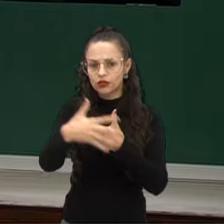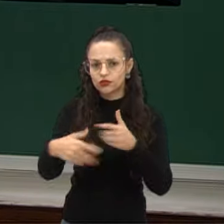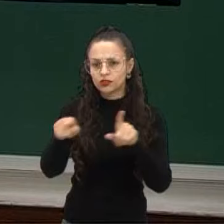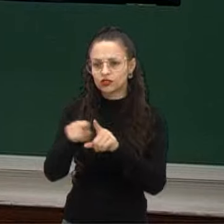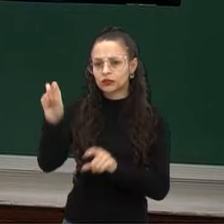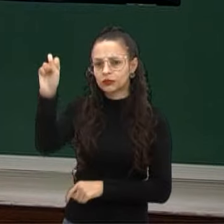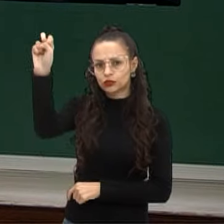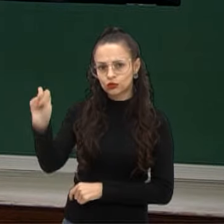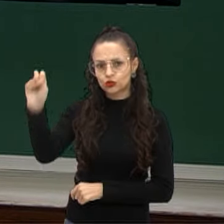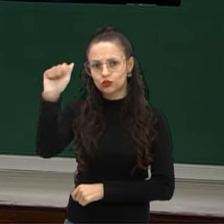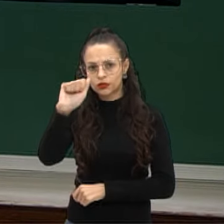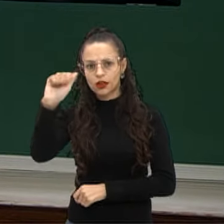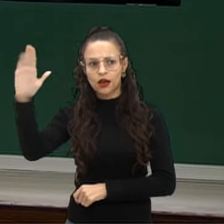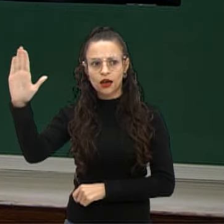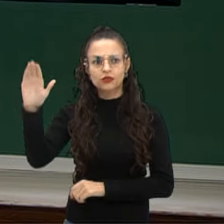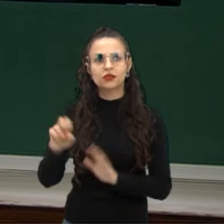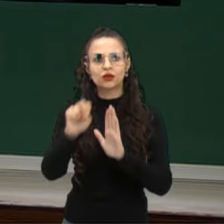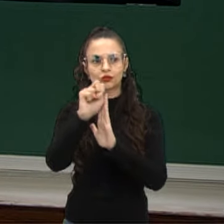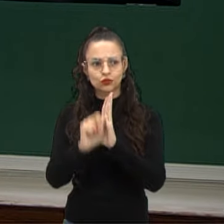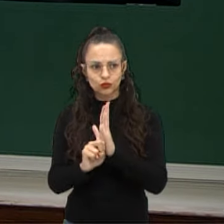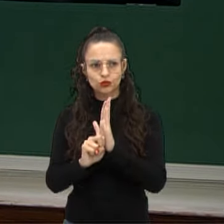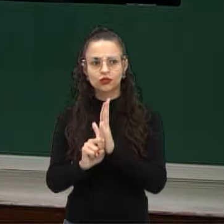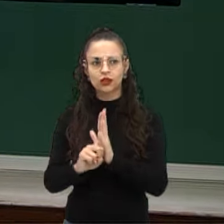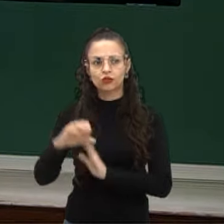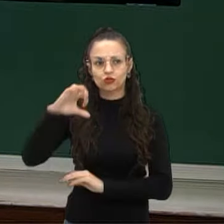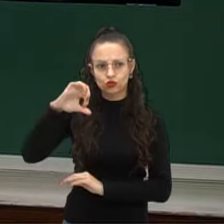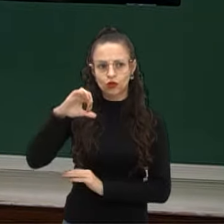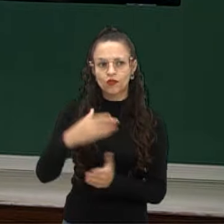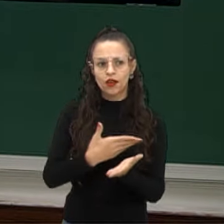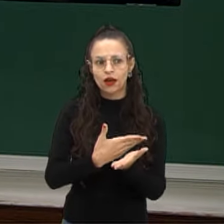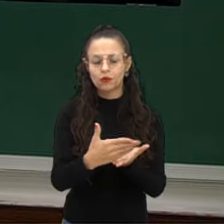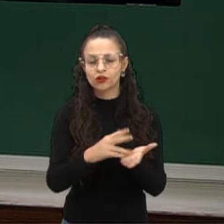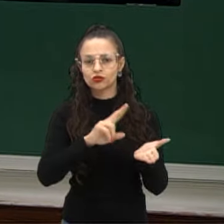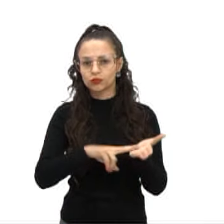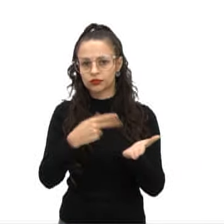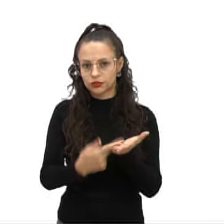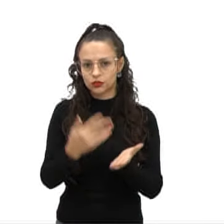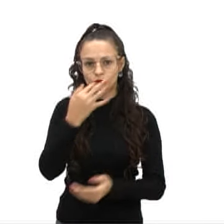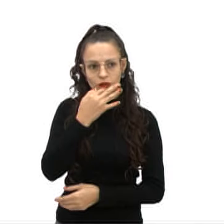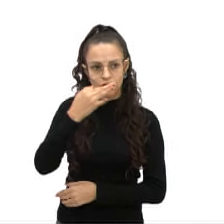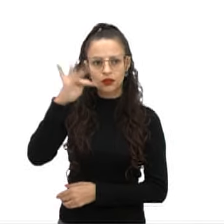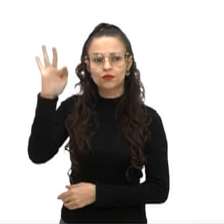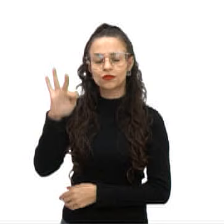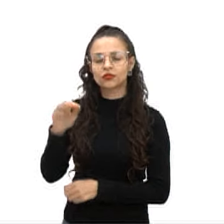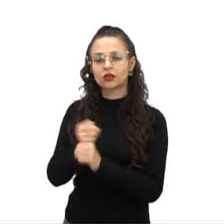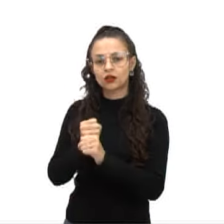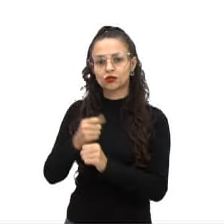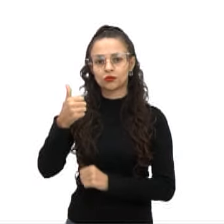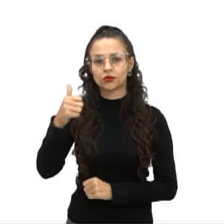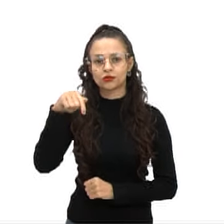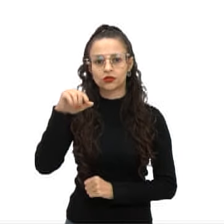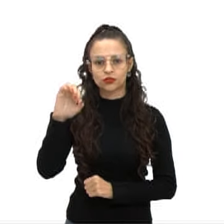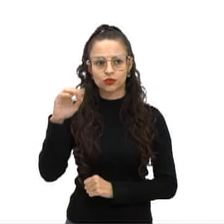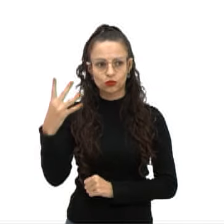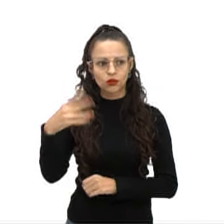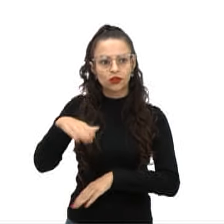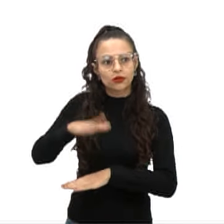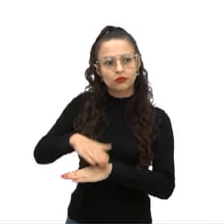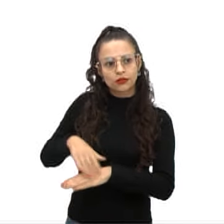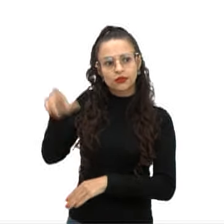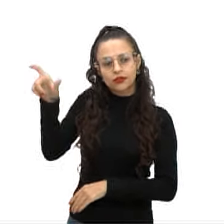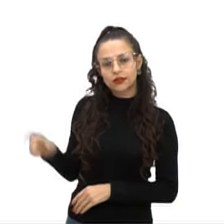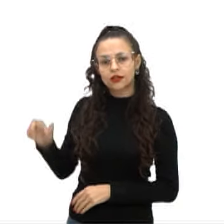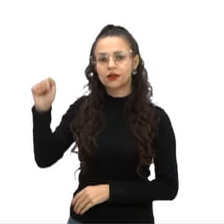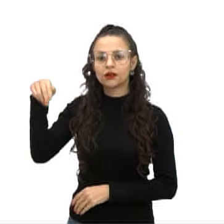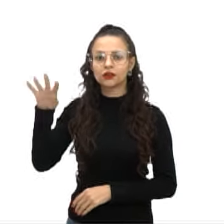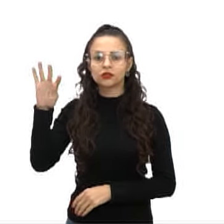IX, conhecida a partir de uma tradução para o francês realizada em 1704, pelo orientalista Antonin Galland,